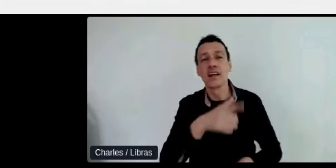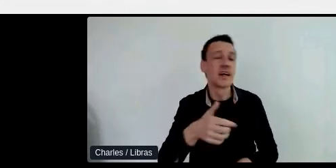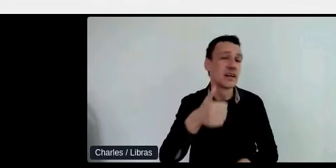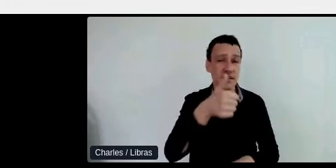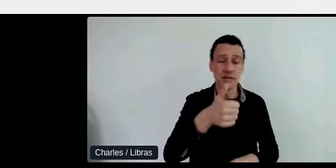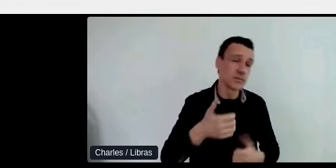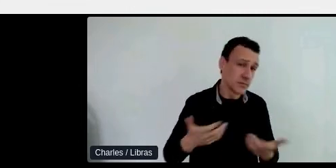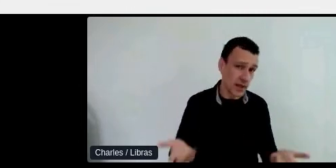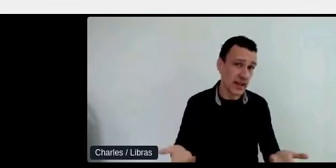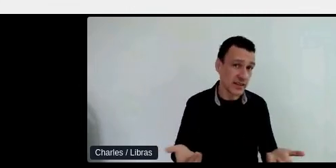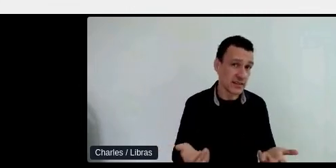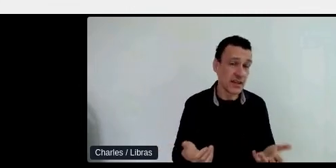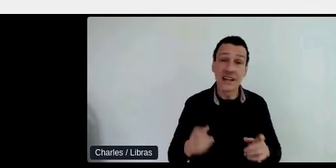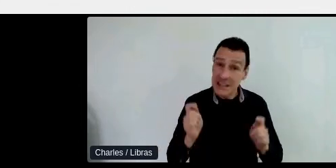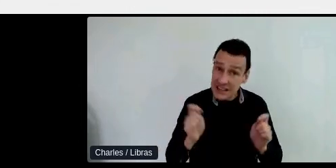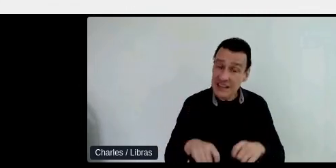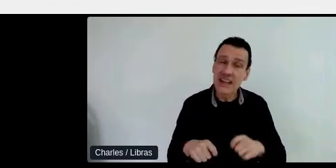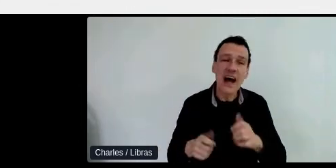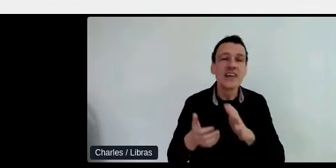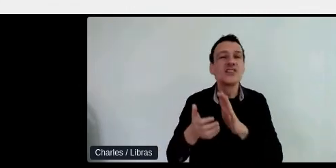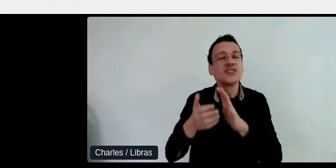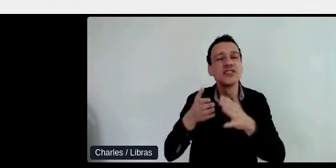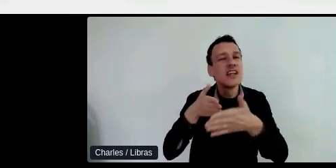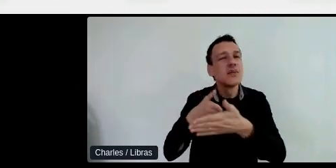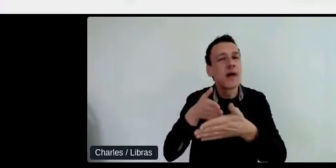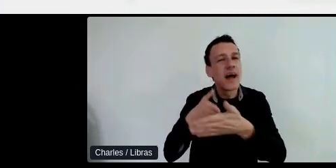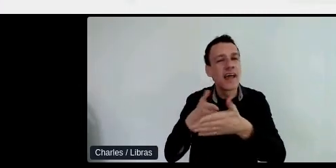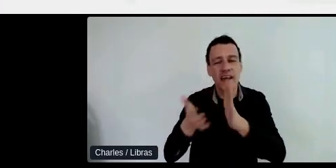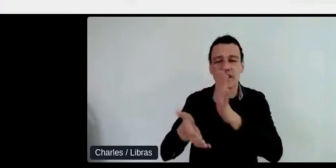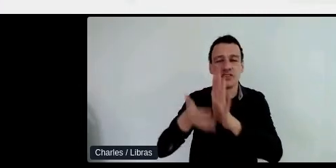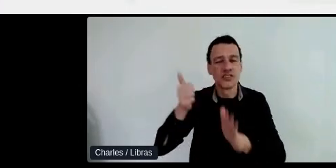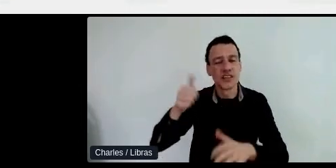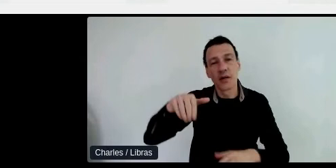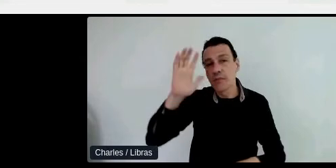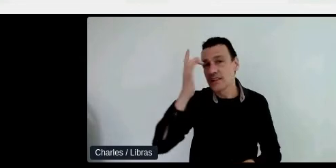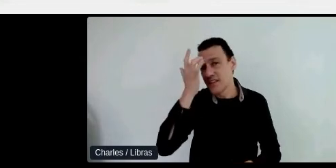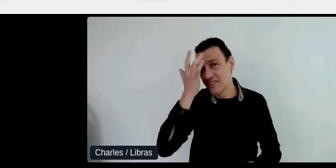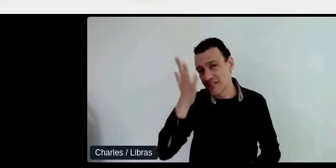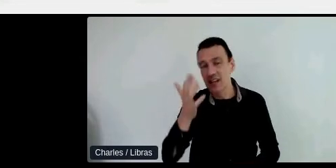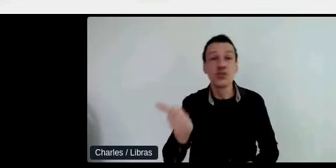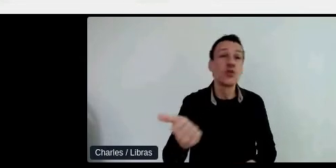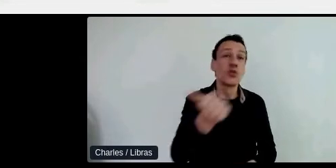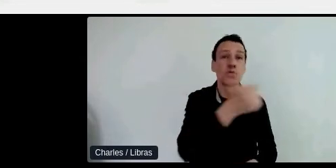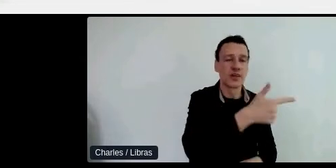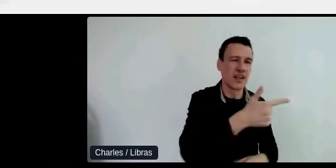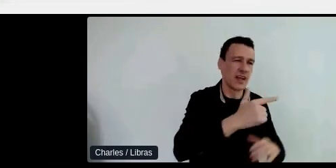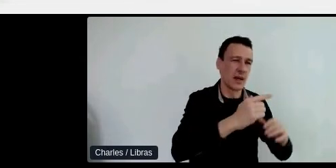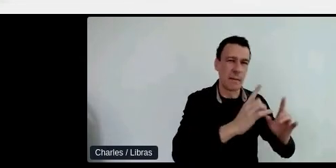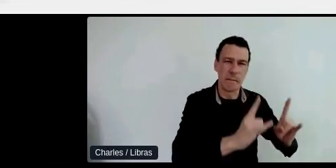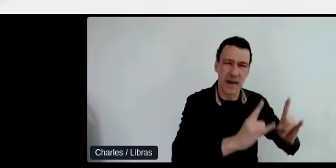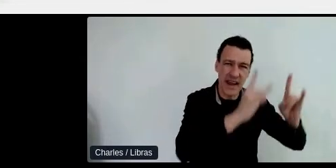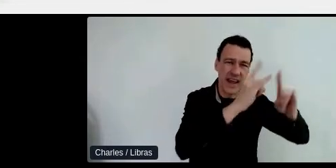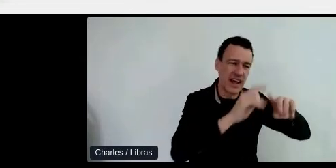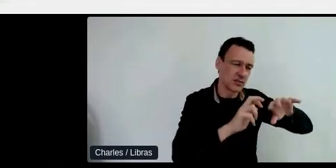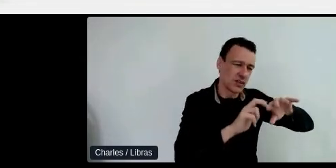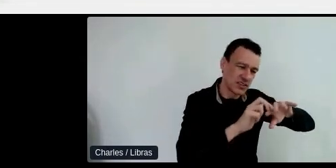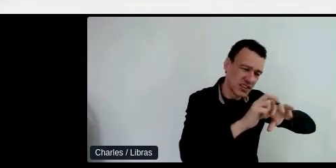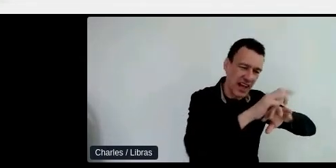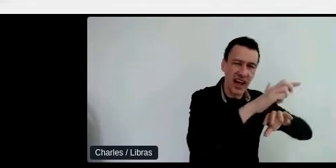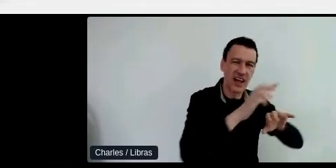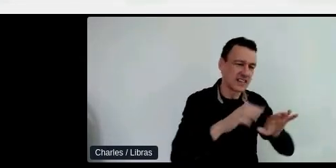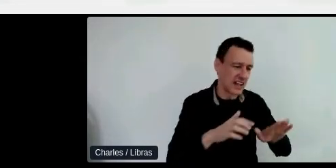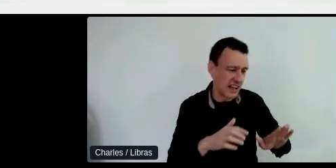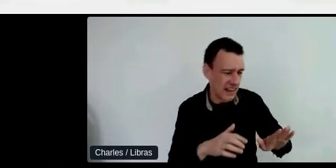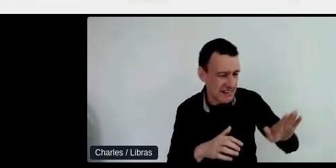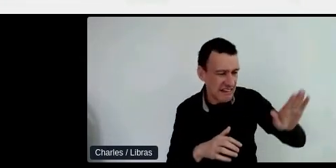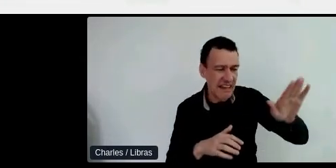eu consigo eliminar essa barreira digital muito mais fácil do que eliminar uma ladeira, né? Então,